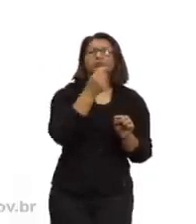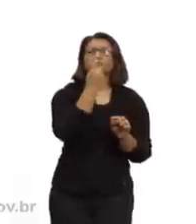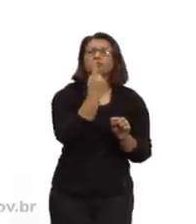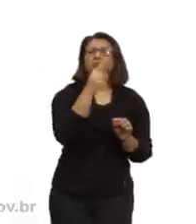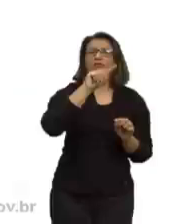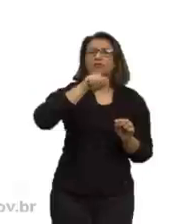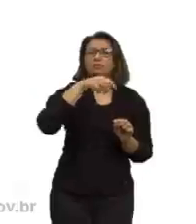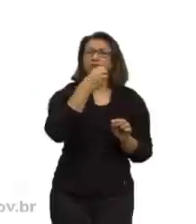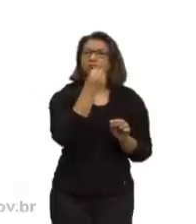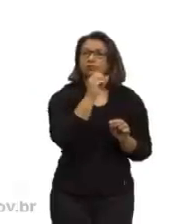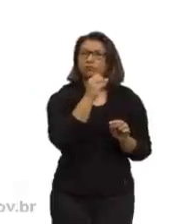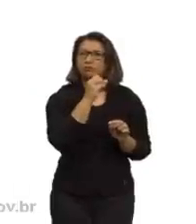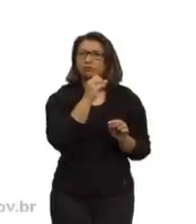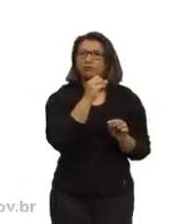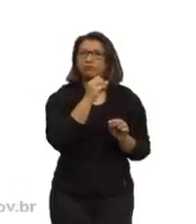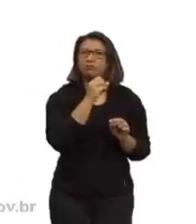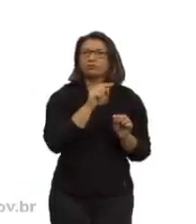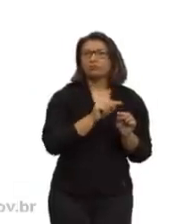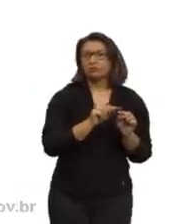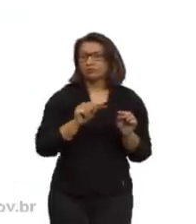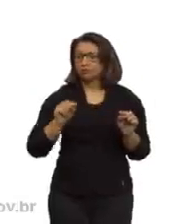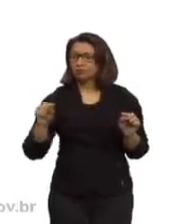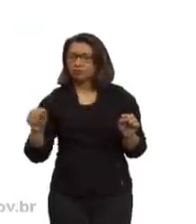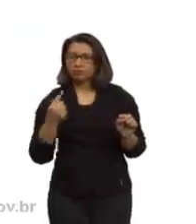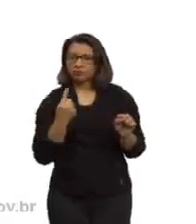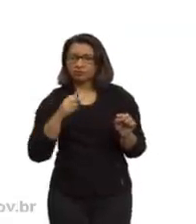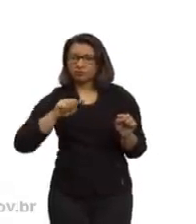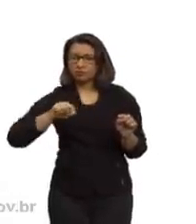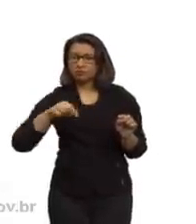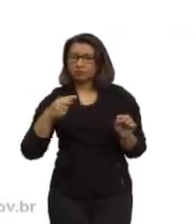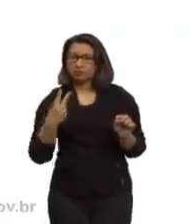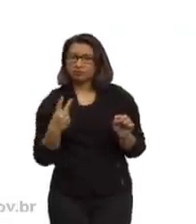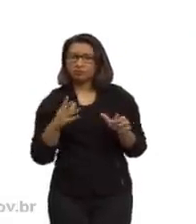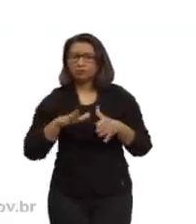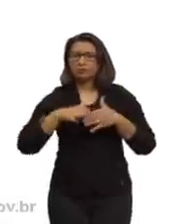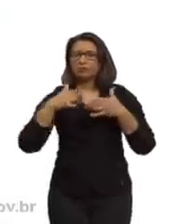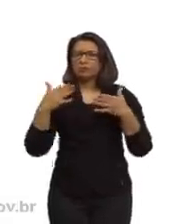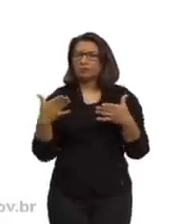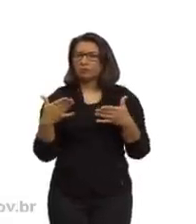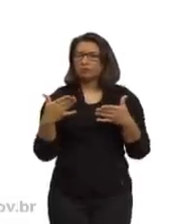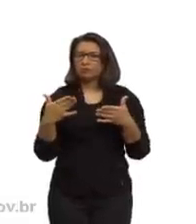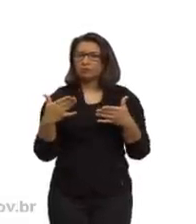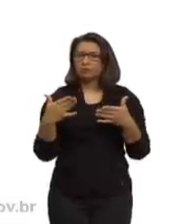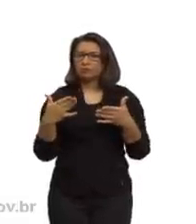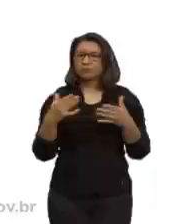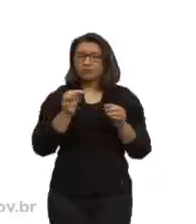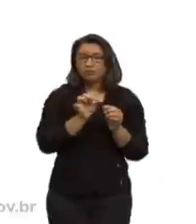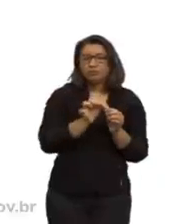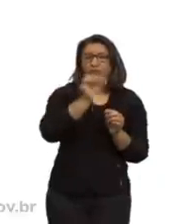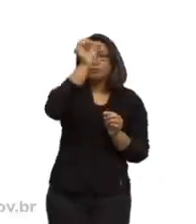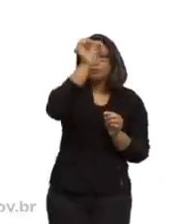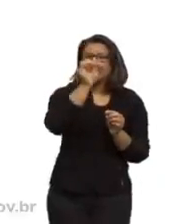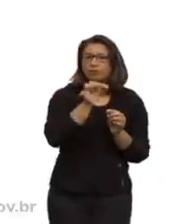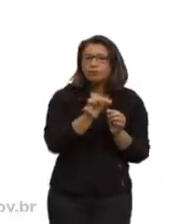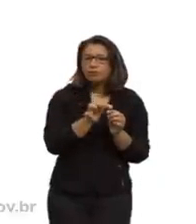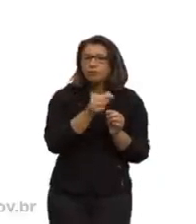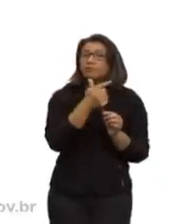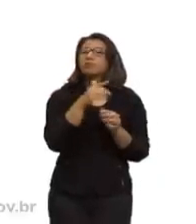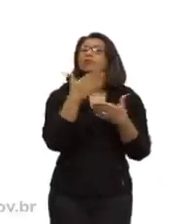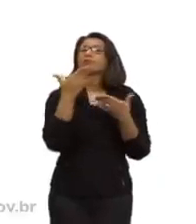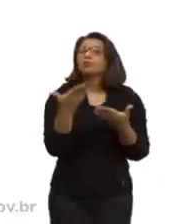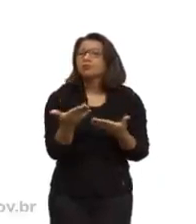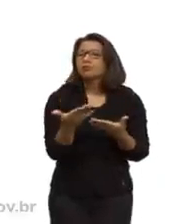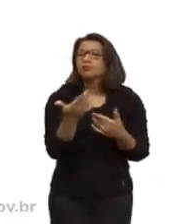sombra de 1,2 ou 1,20m de comprimento. Qual a altura do mastro? O que, que não temos? Não temos um modelo